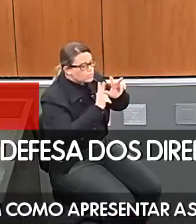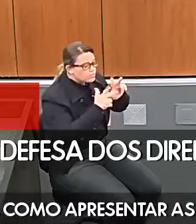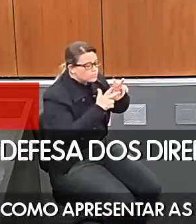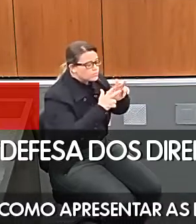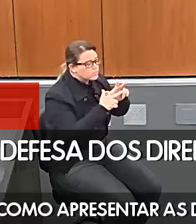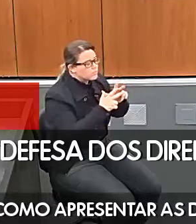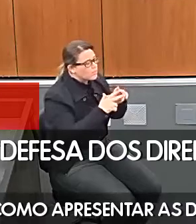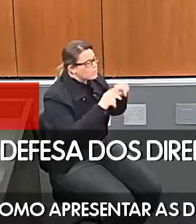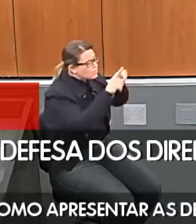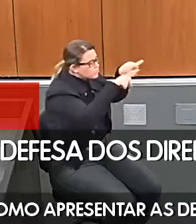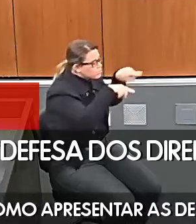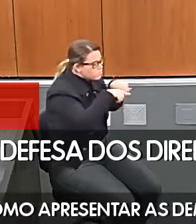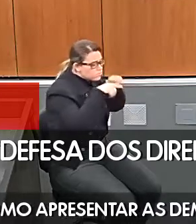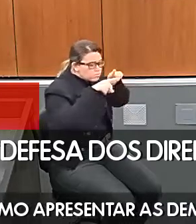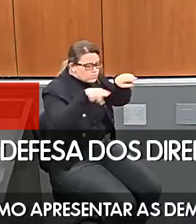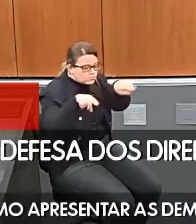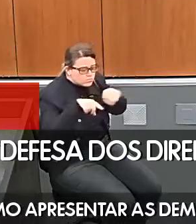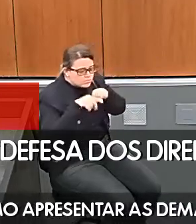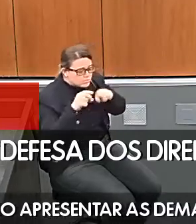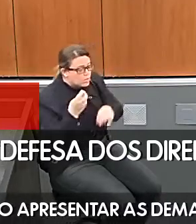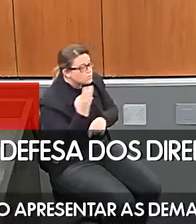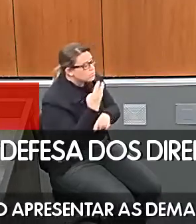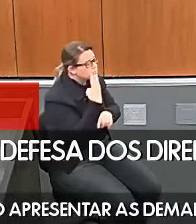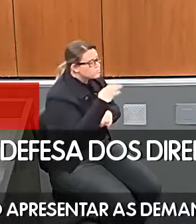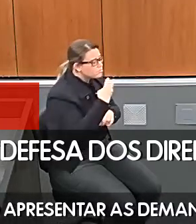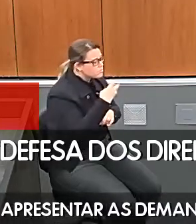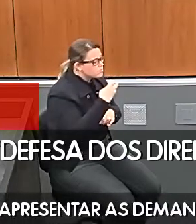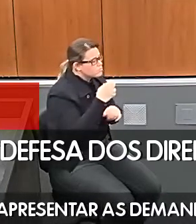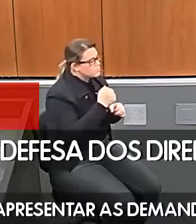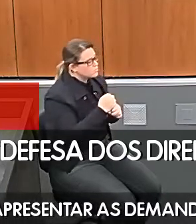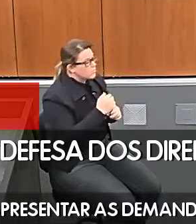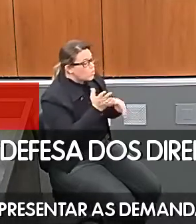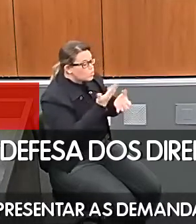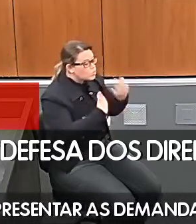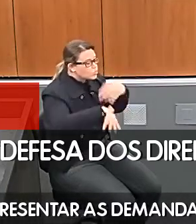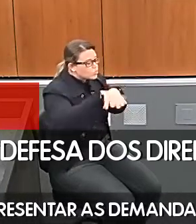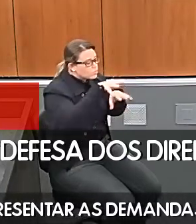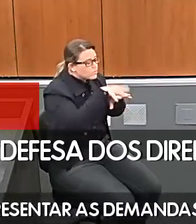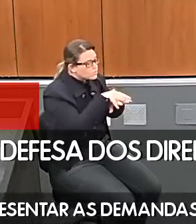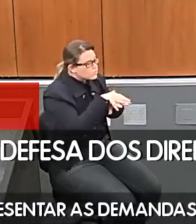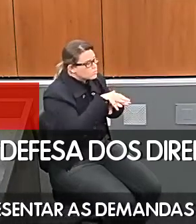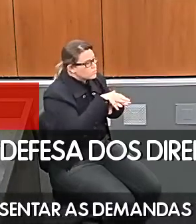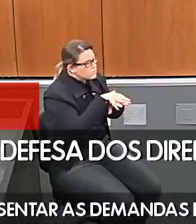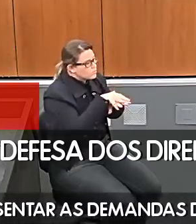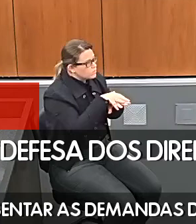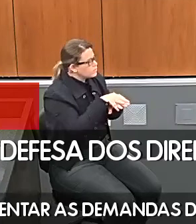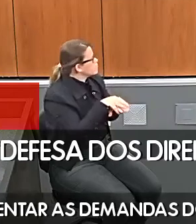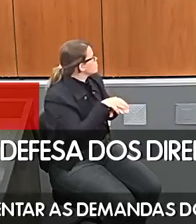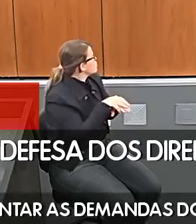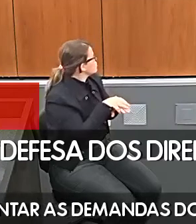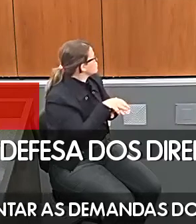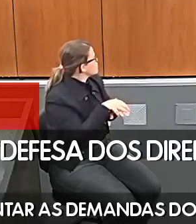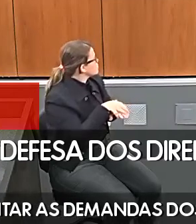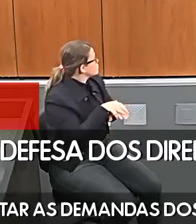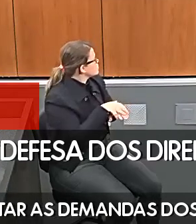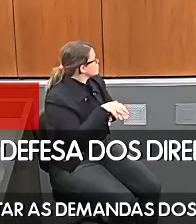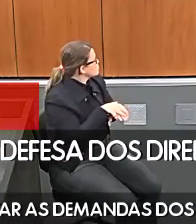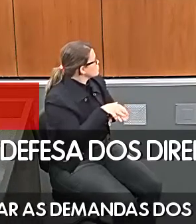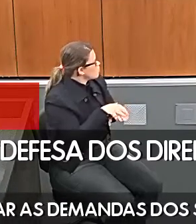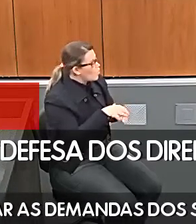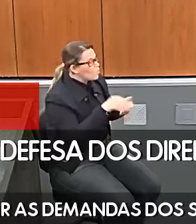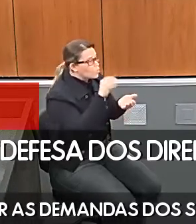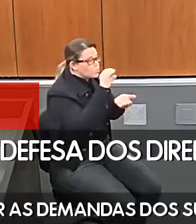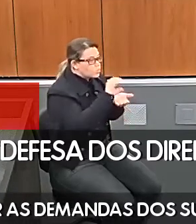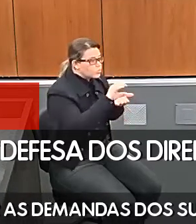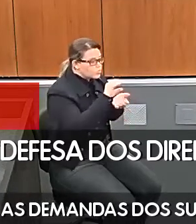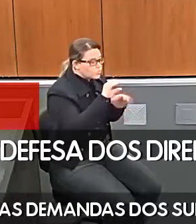órgãos e entidades. E o terceiro, fica a Libras incluída, Gesilane, fica a Libras incluída no currículo